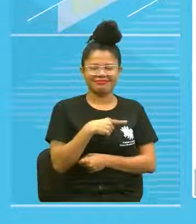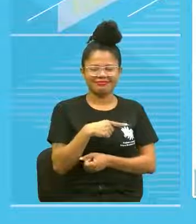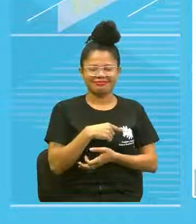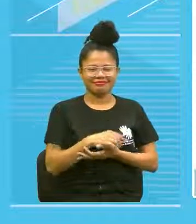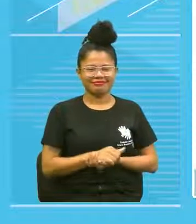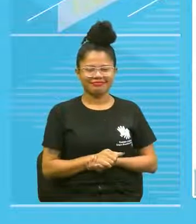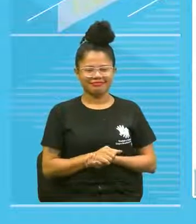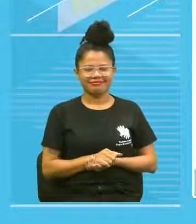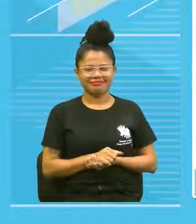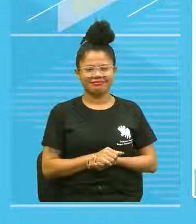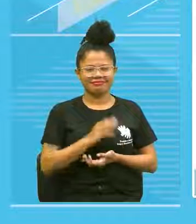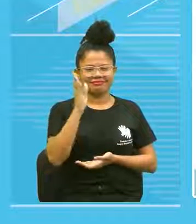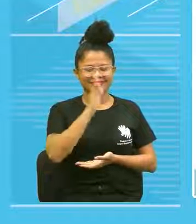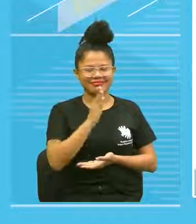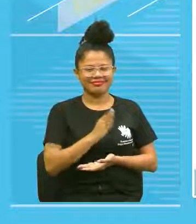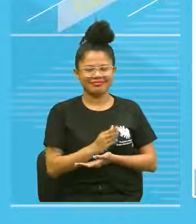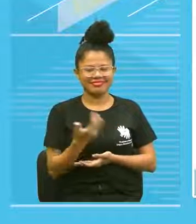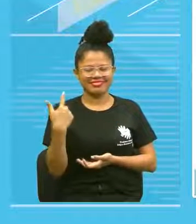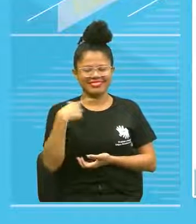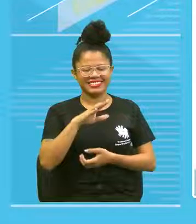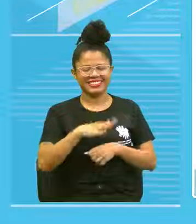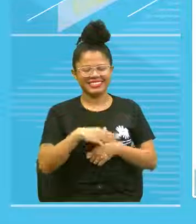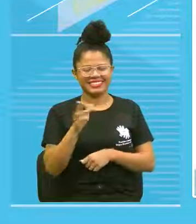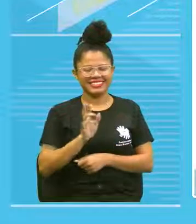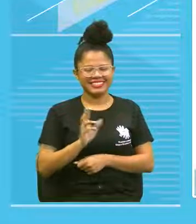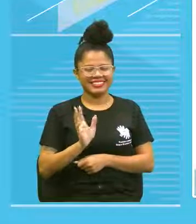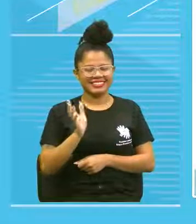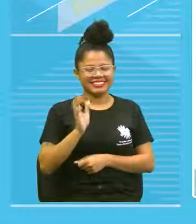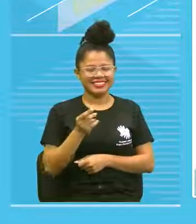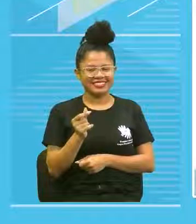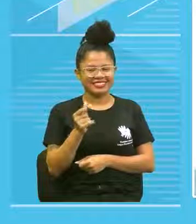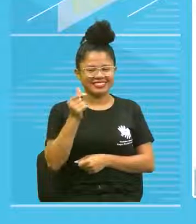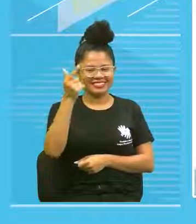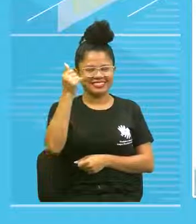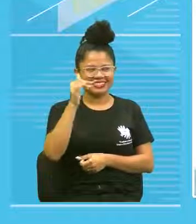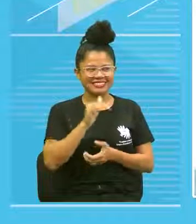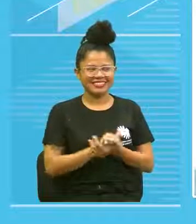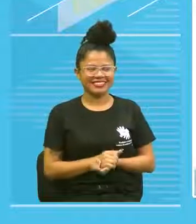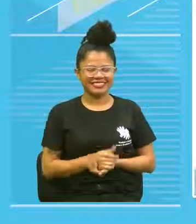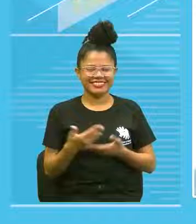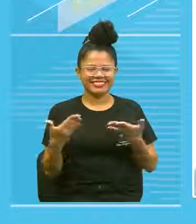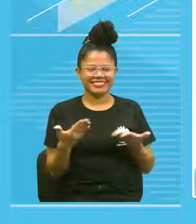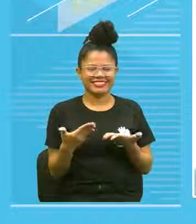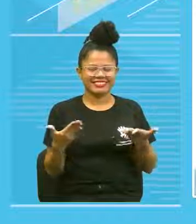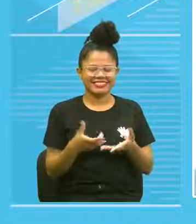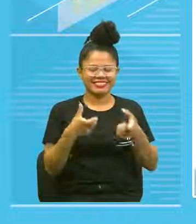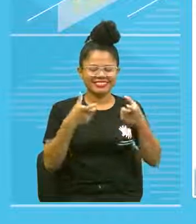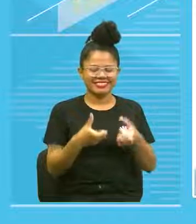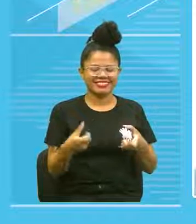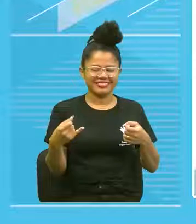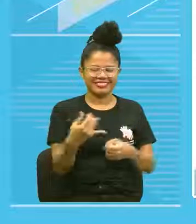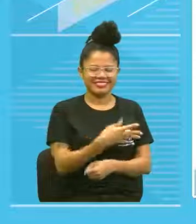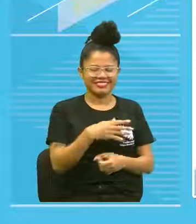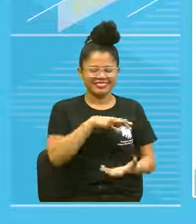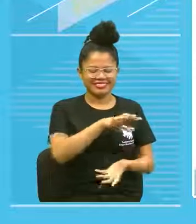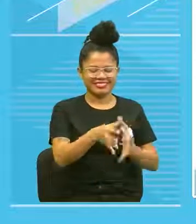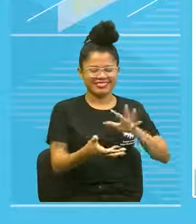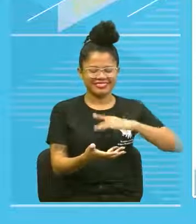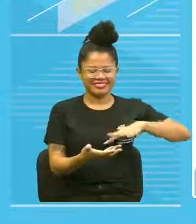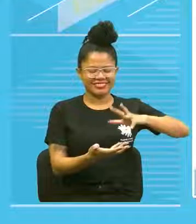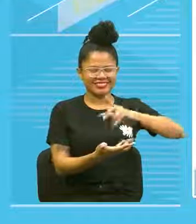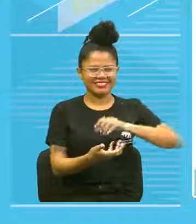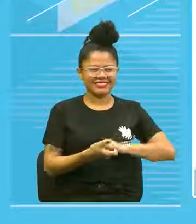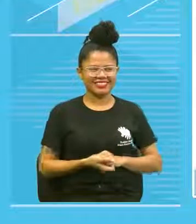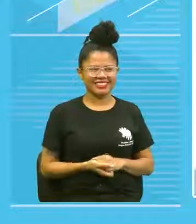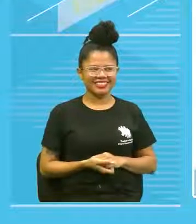aí hoje o Brasil e a galera dinheiro e se tornar um oriente médio da biomassa daqui a pouco